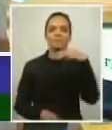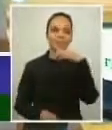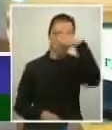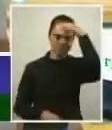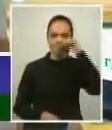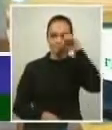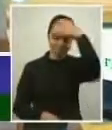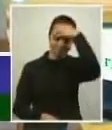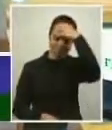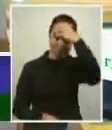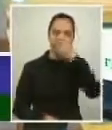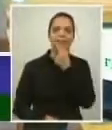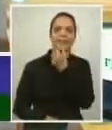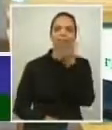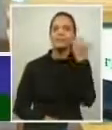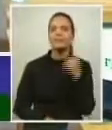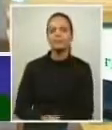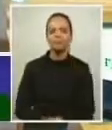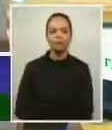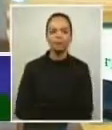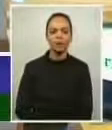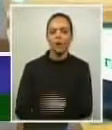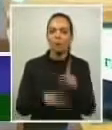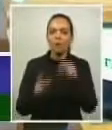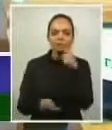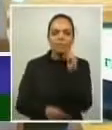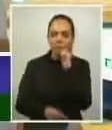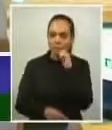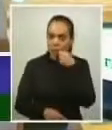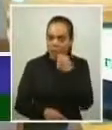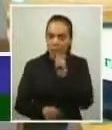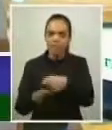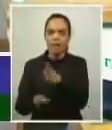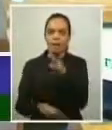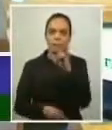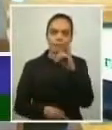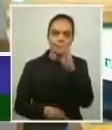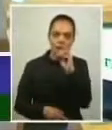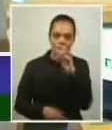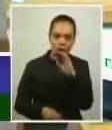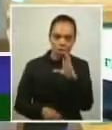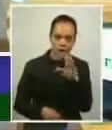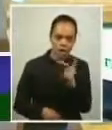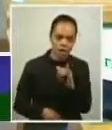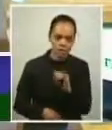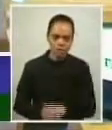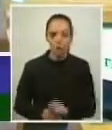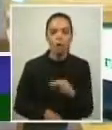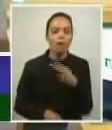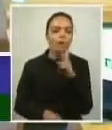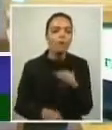o povo não tem pão de brioche ou como Bispo de Jundiai nossas favelados não tem quintal